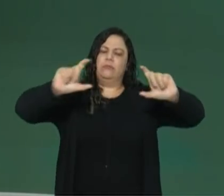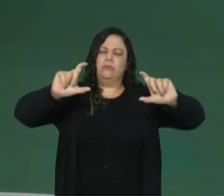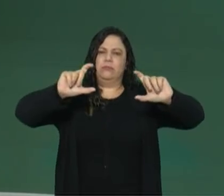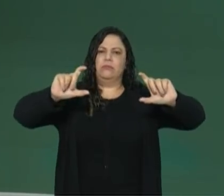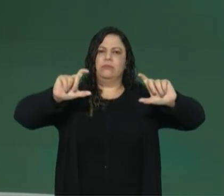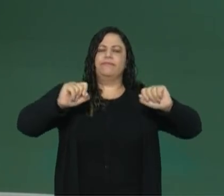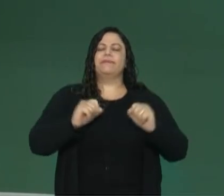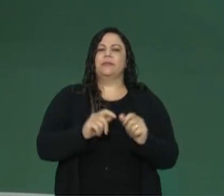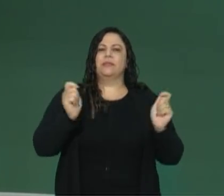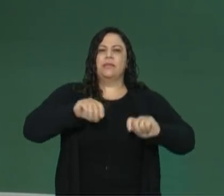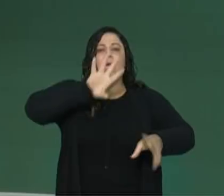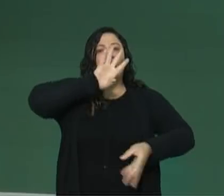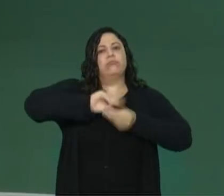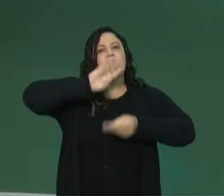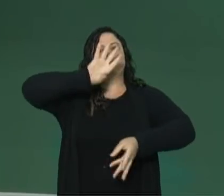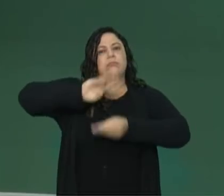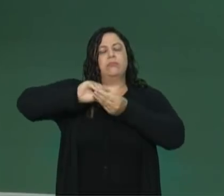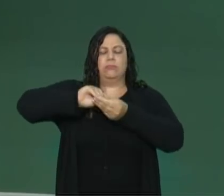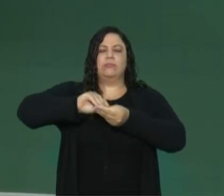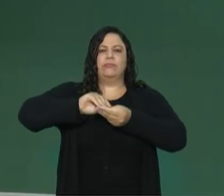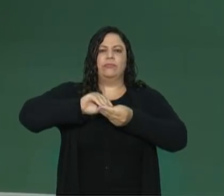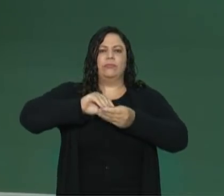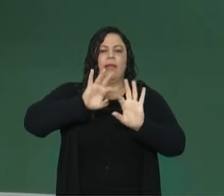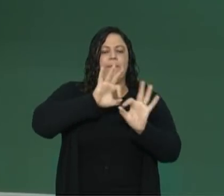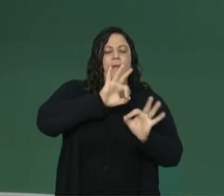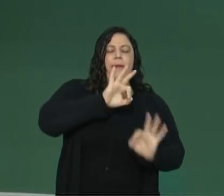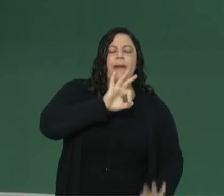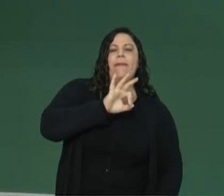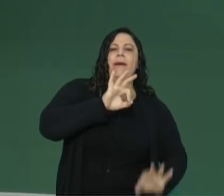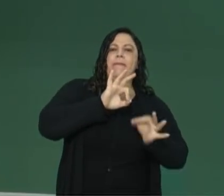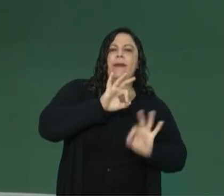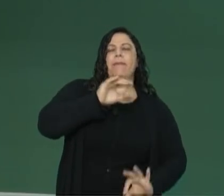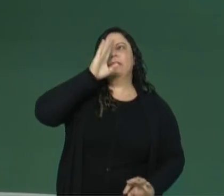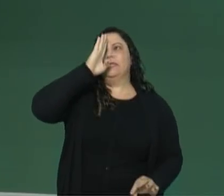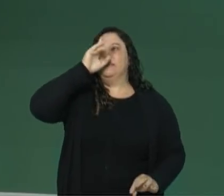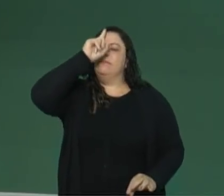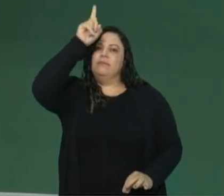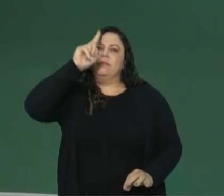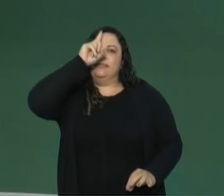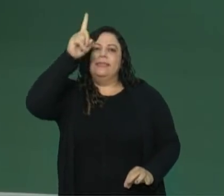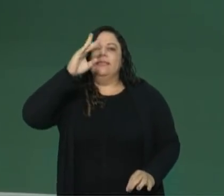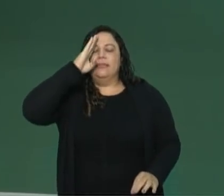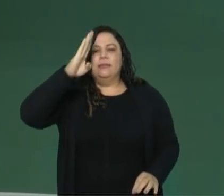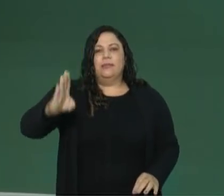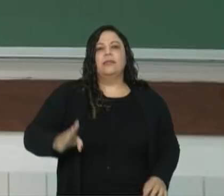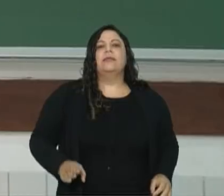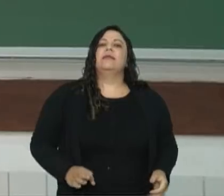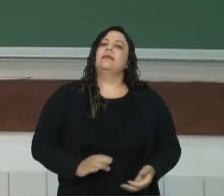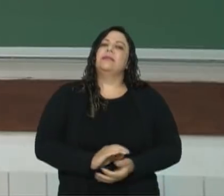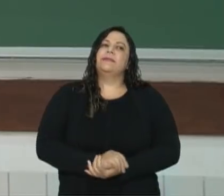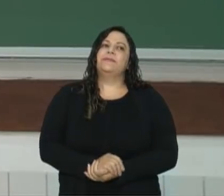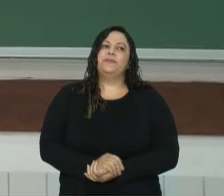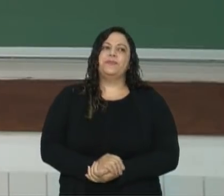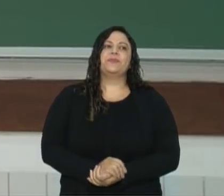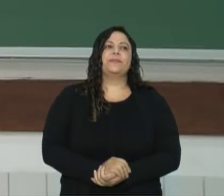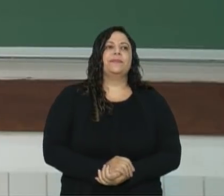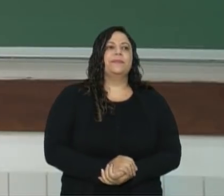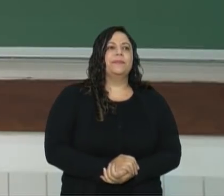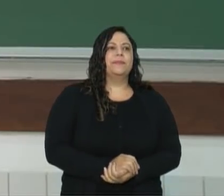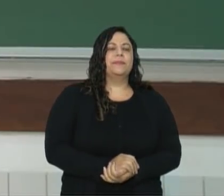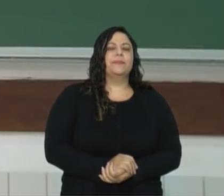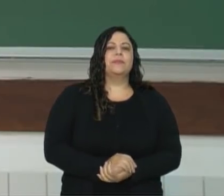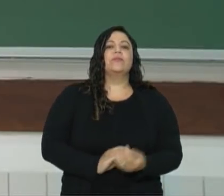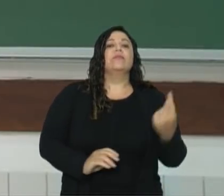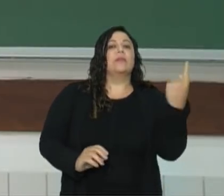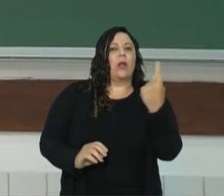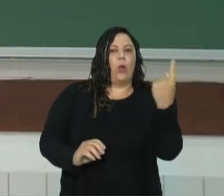Ele sintetiza algumas ideias principais da reportagem. Continuando. Parágrafo